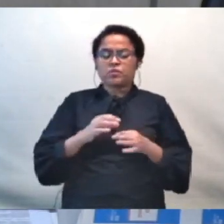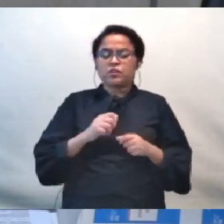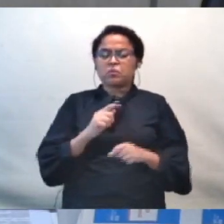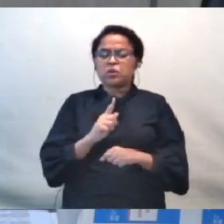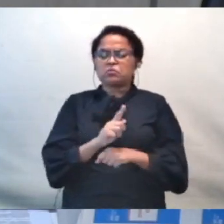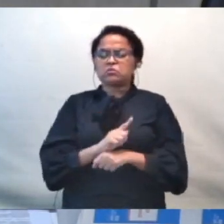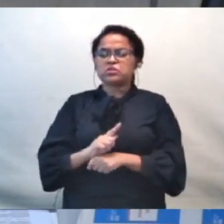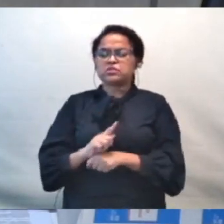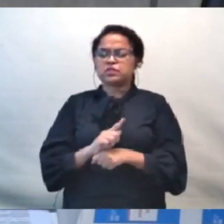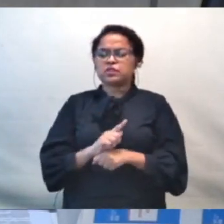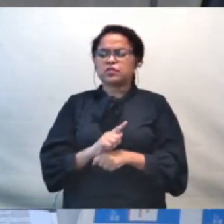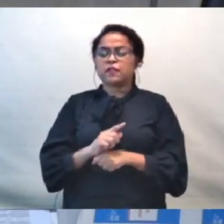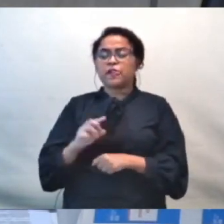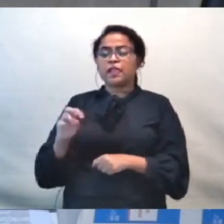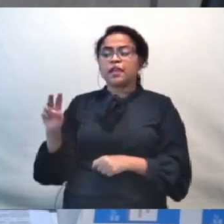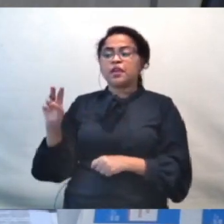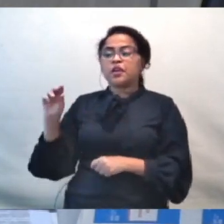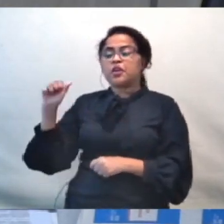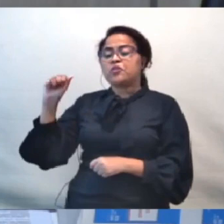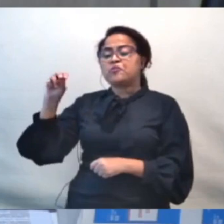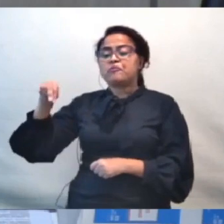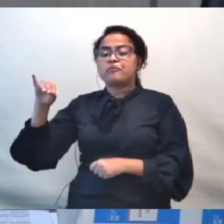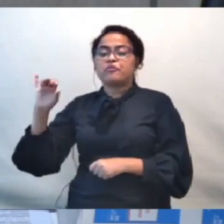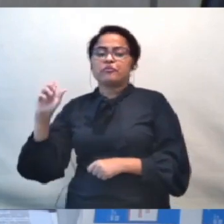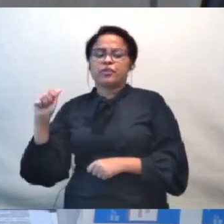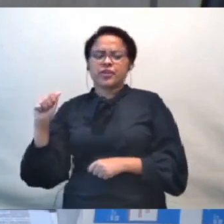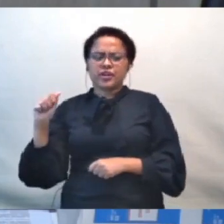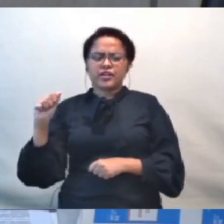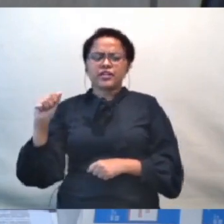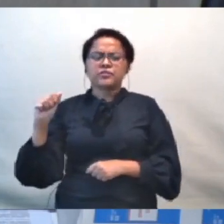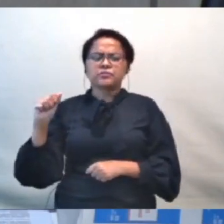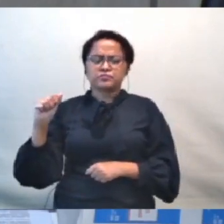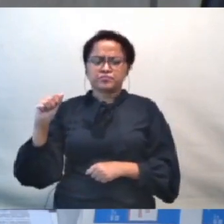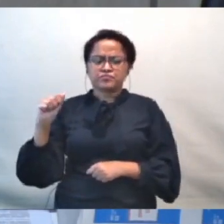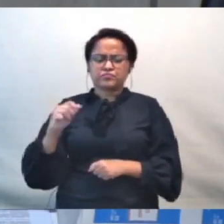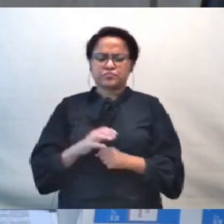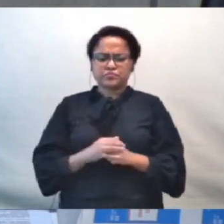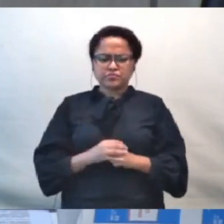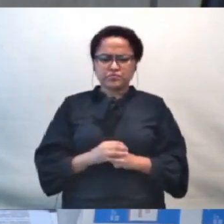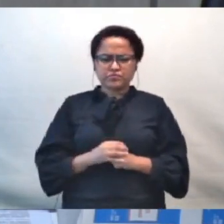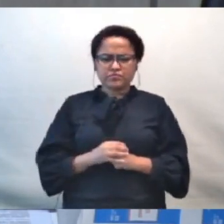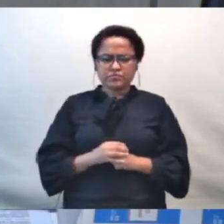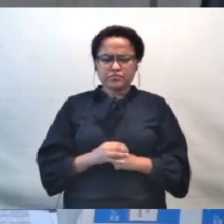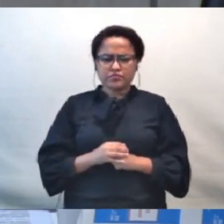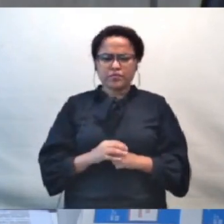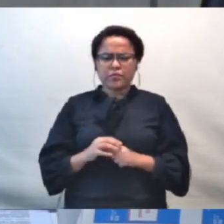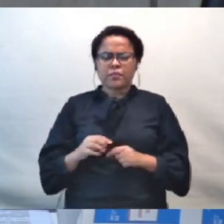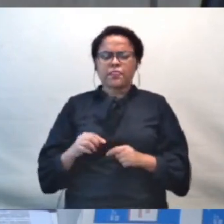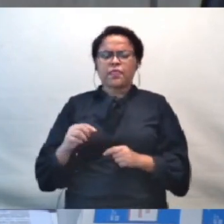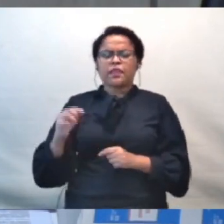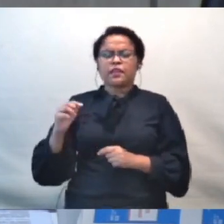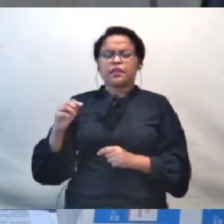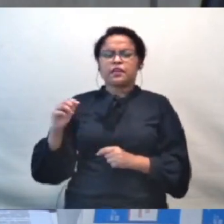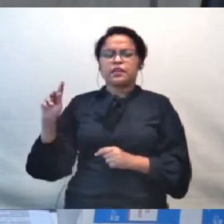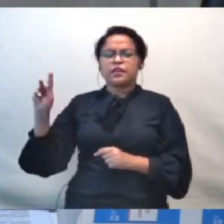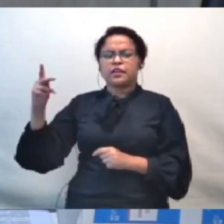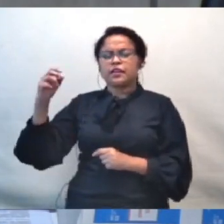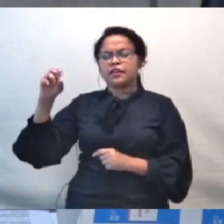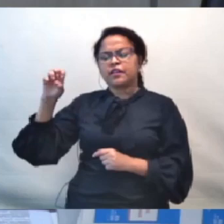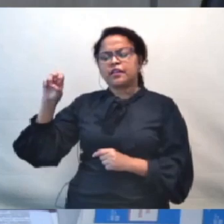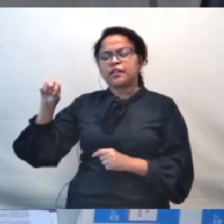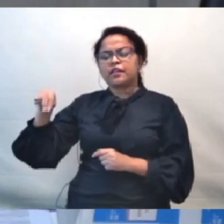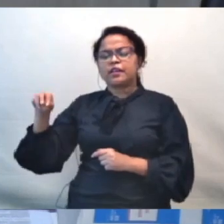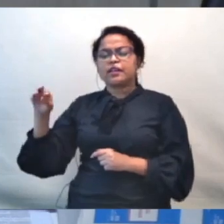A Vânia Gomes, que é a gerência de coordenação da educação infantil. É, Henrique Castilho, nosso superintendente da